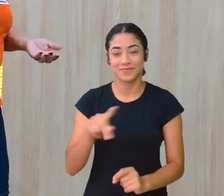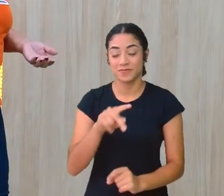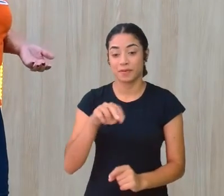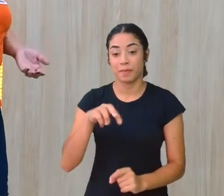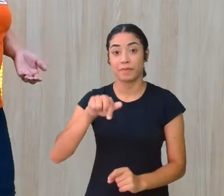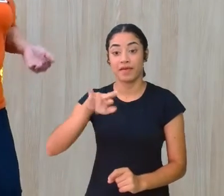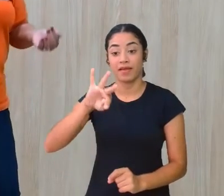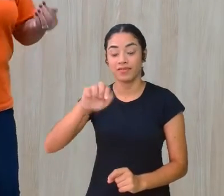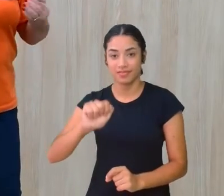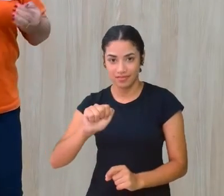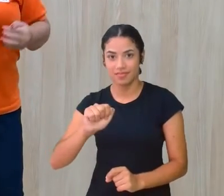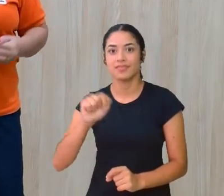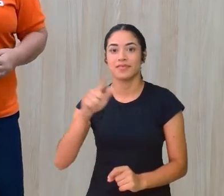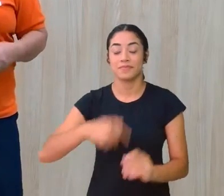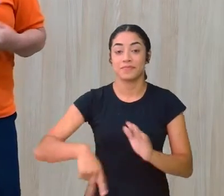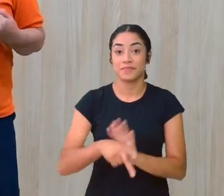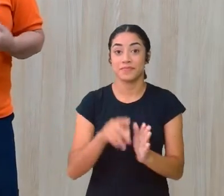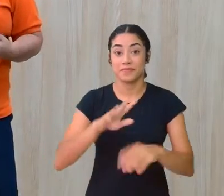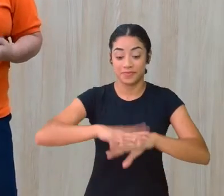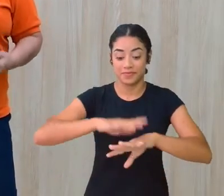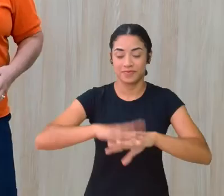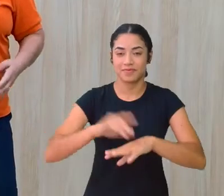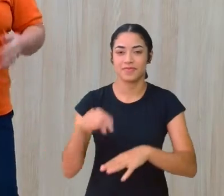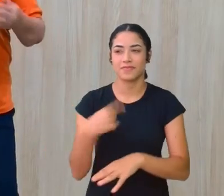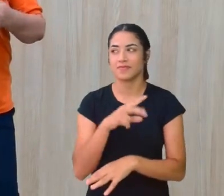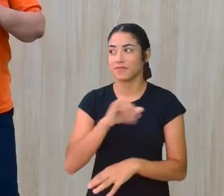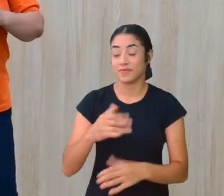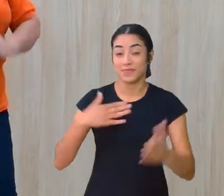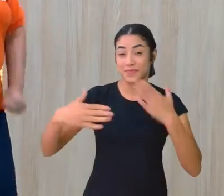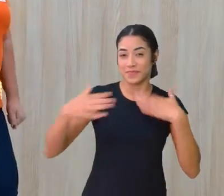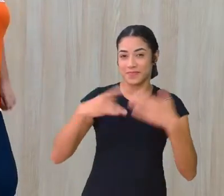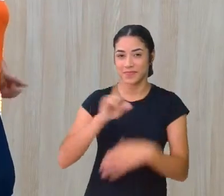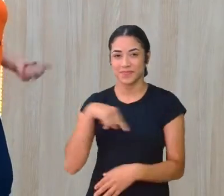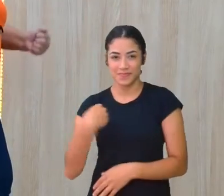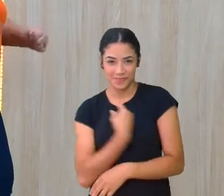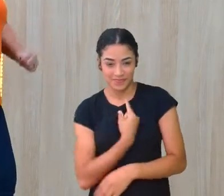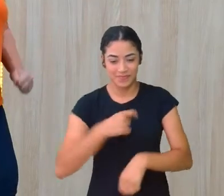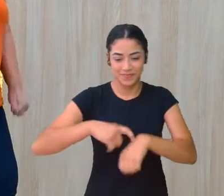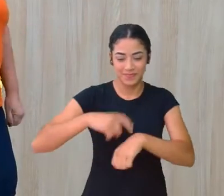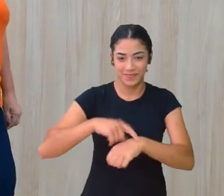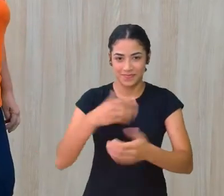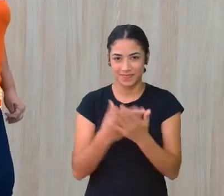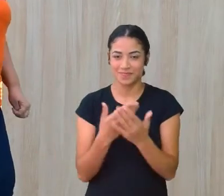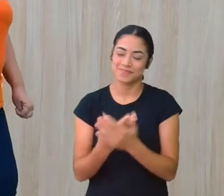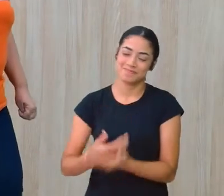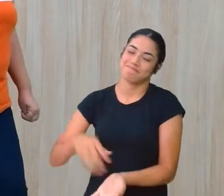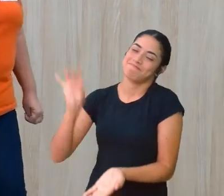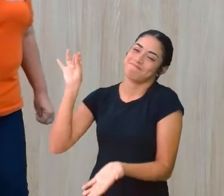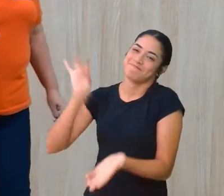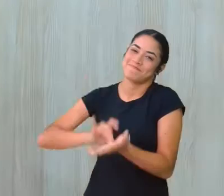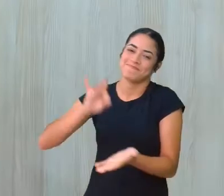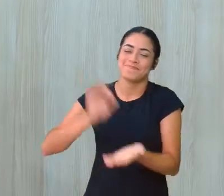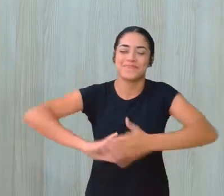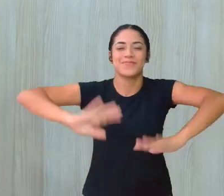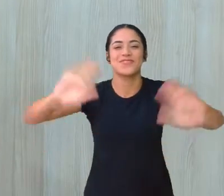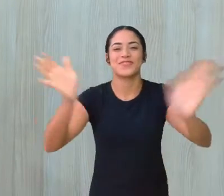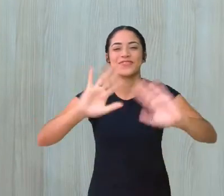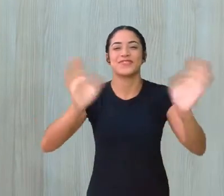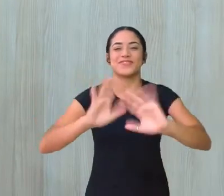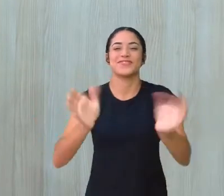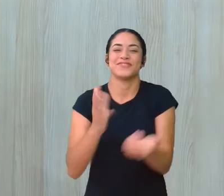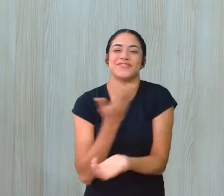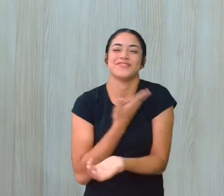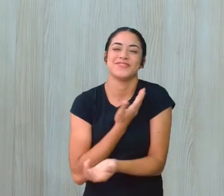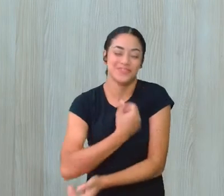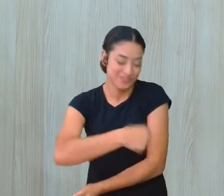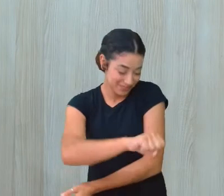de Matemática, que vai estar aqui conversando conosco nesse momento da aula. Não é isso, Marta? É verdade. Olá, coleguinhas do